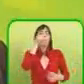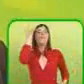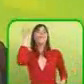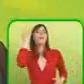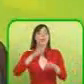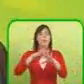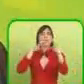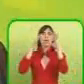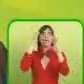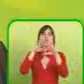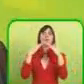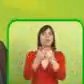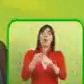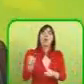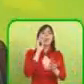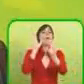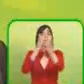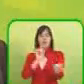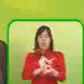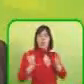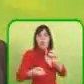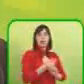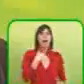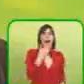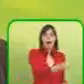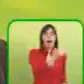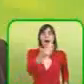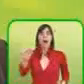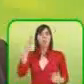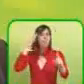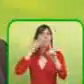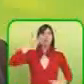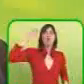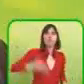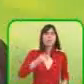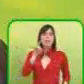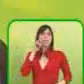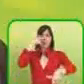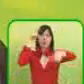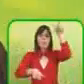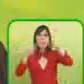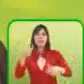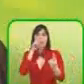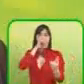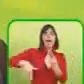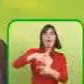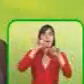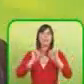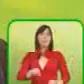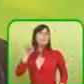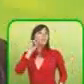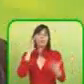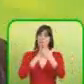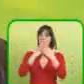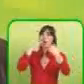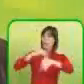facilitada pela comunicação social. Mas temos em contrapartida um património feito de causas justas em defesa das pessoas e do ambiente. Em defesa